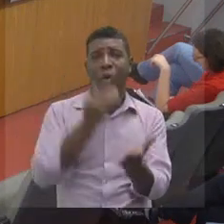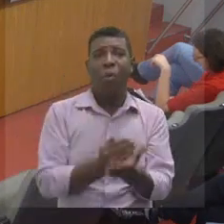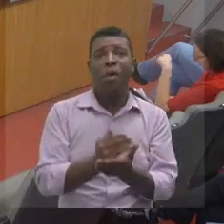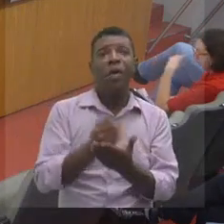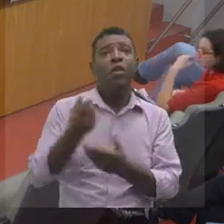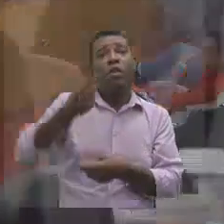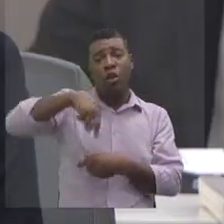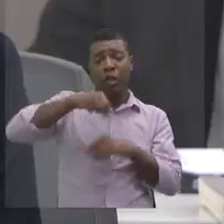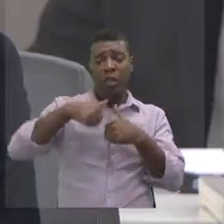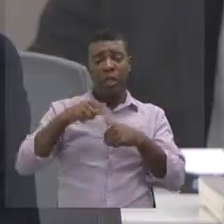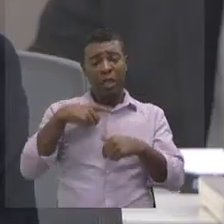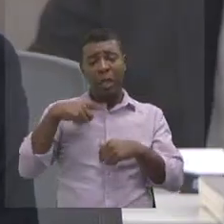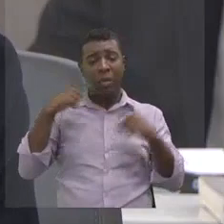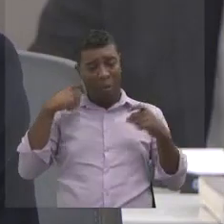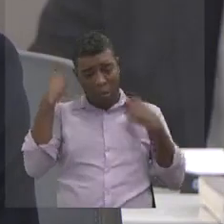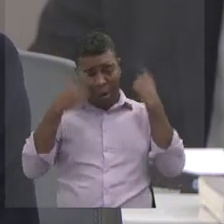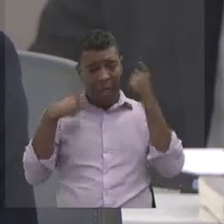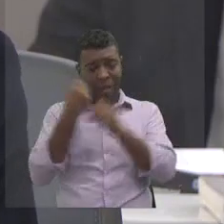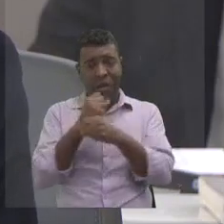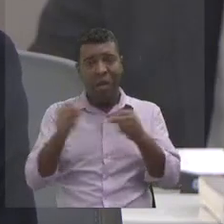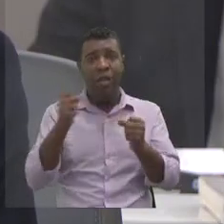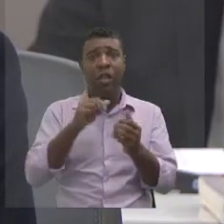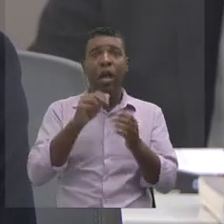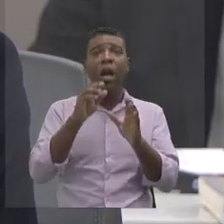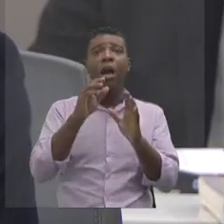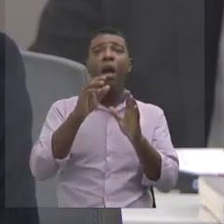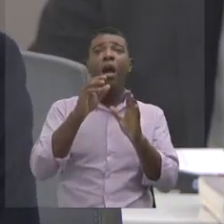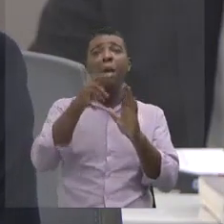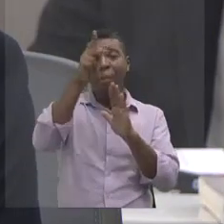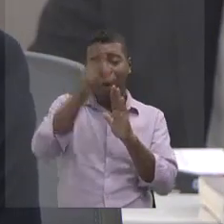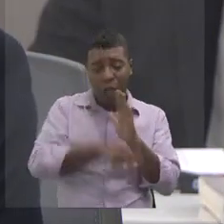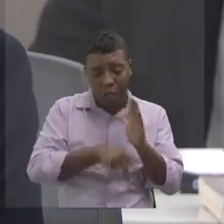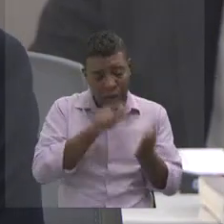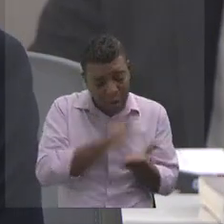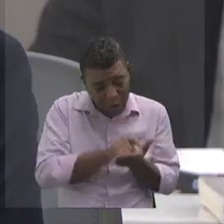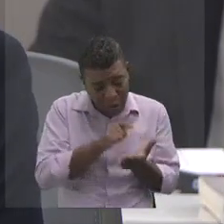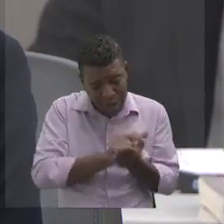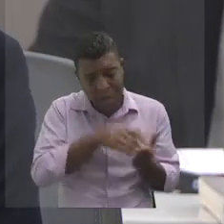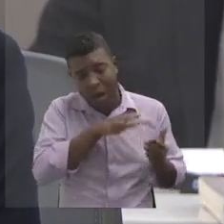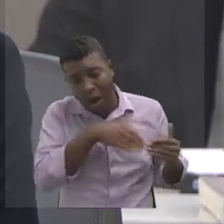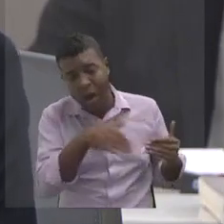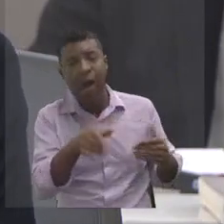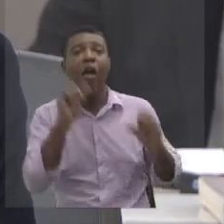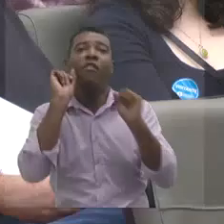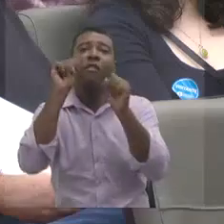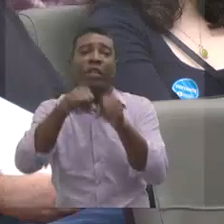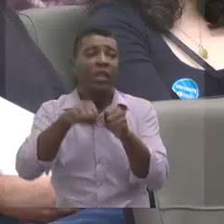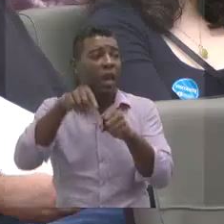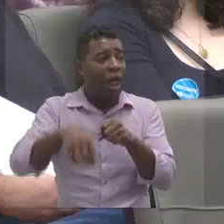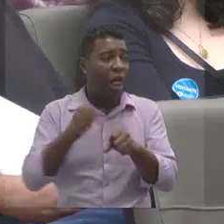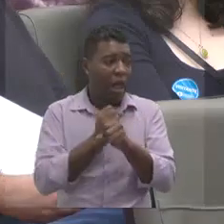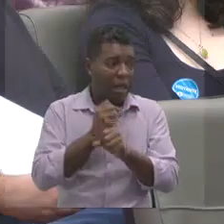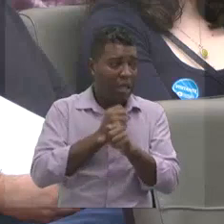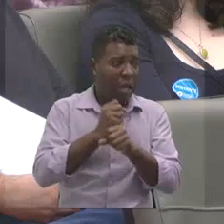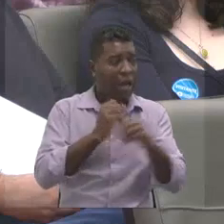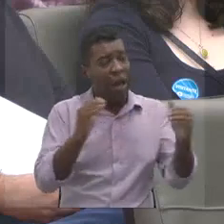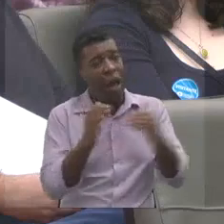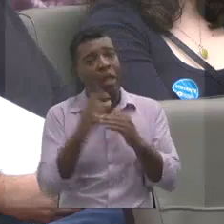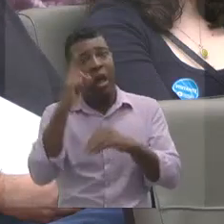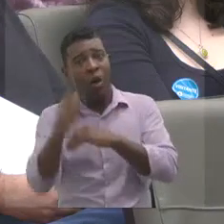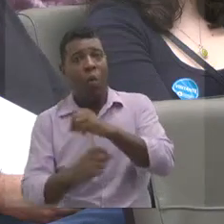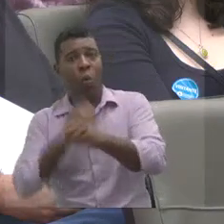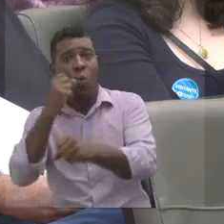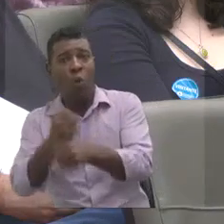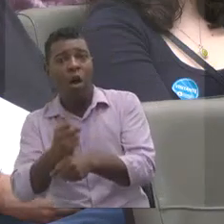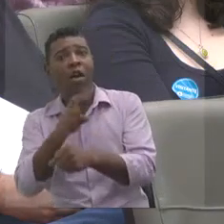né tirar esses projetos do Papel então o Rodoanel ele tá numa fase agora tem que vai se estender esse ano e o ano que vem do licenciamento ambiental né